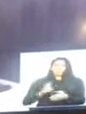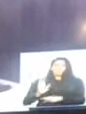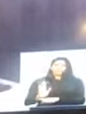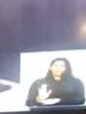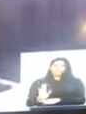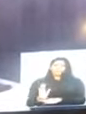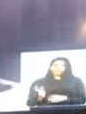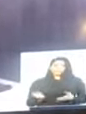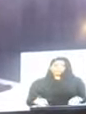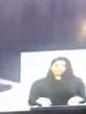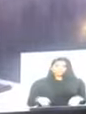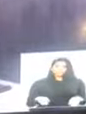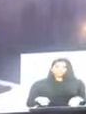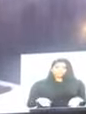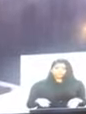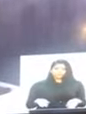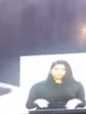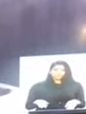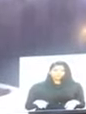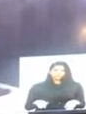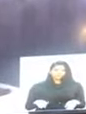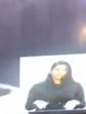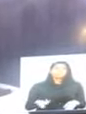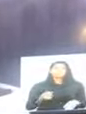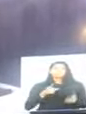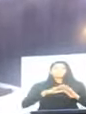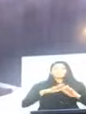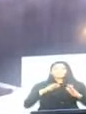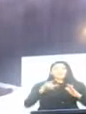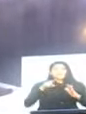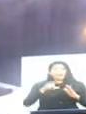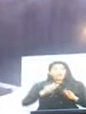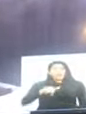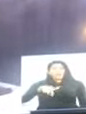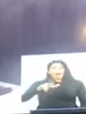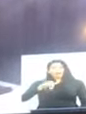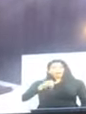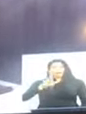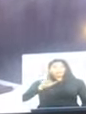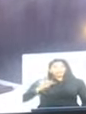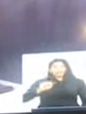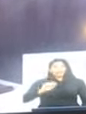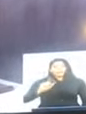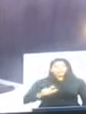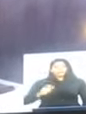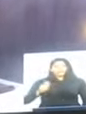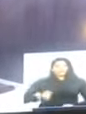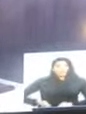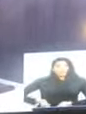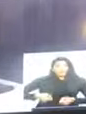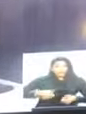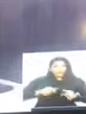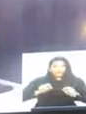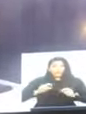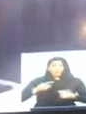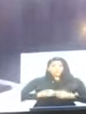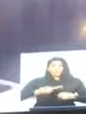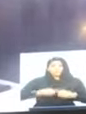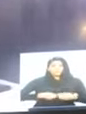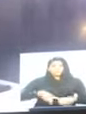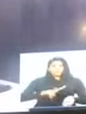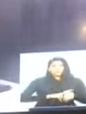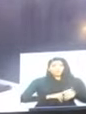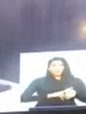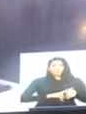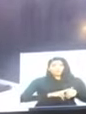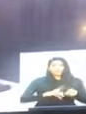no SPAES Alfa com o selo Município Verde, da Escola Verde, por